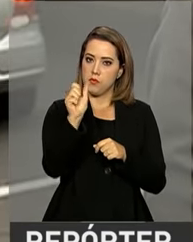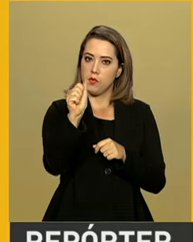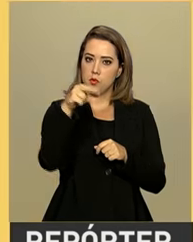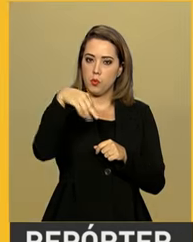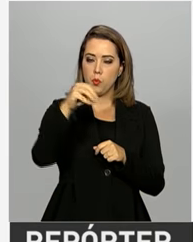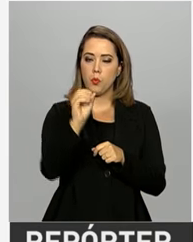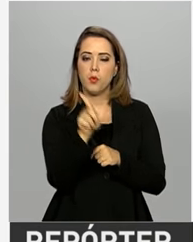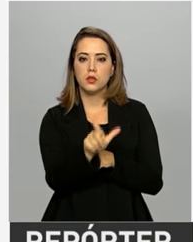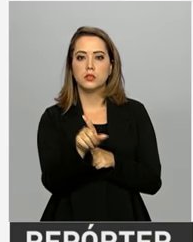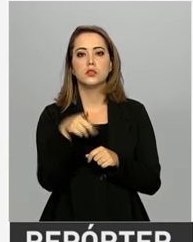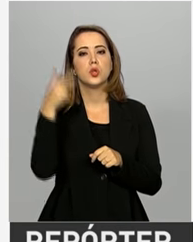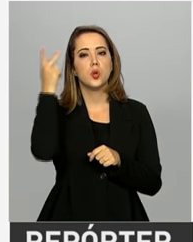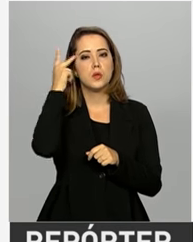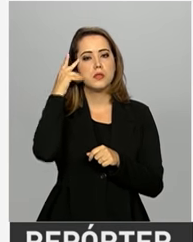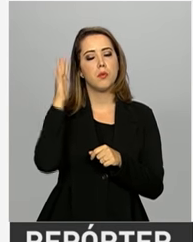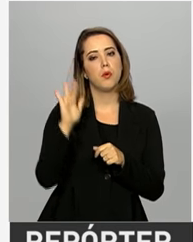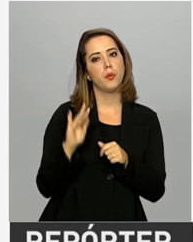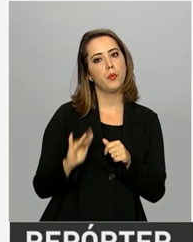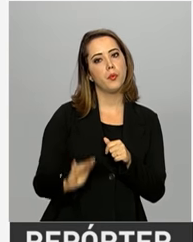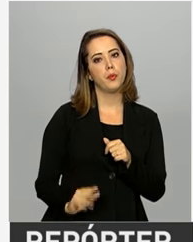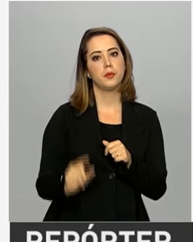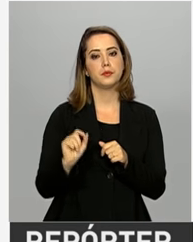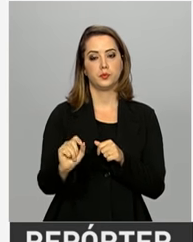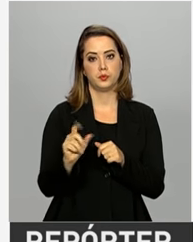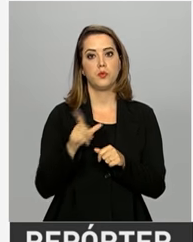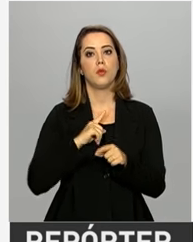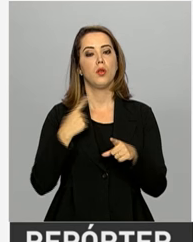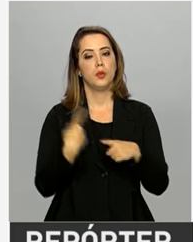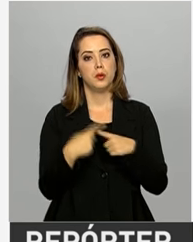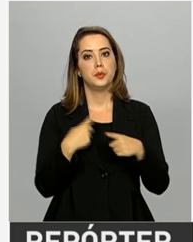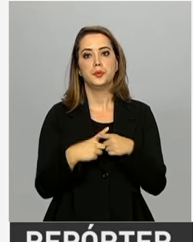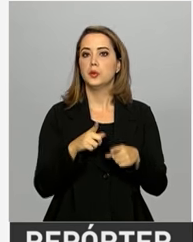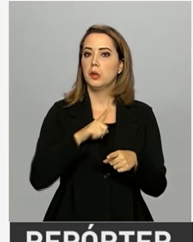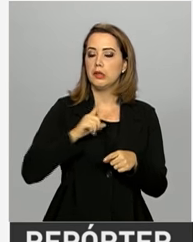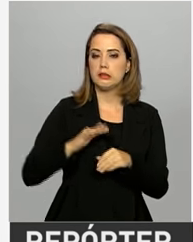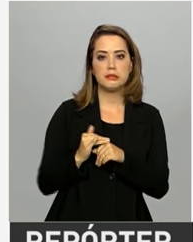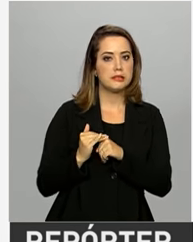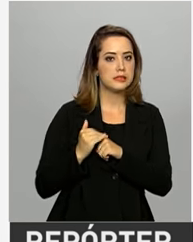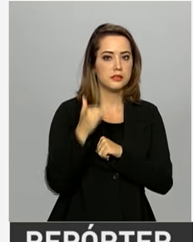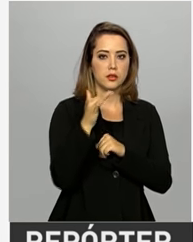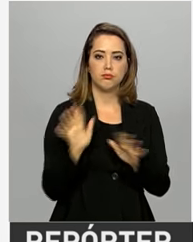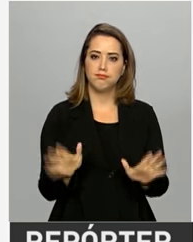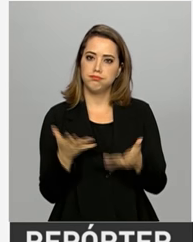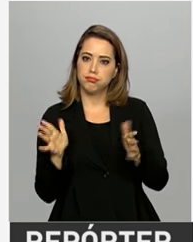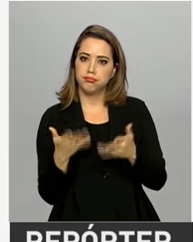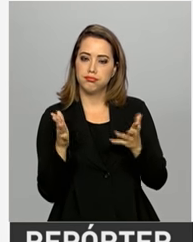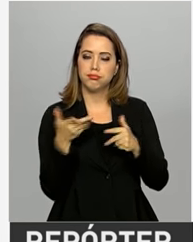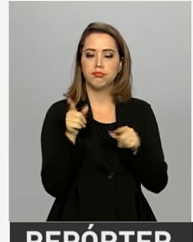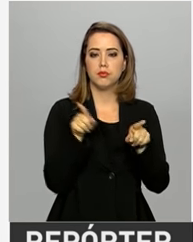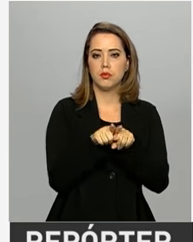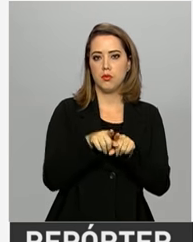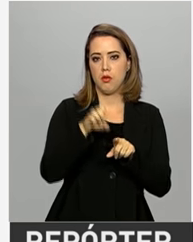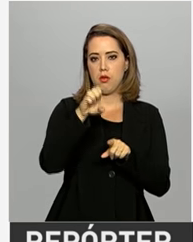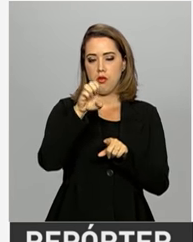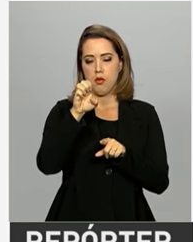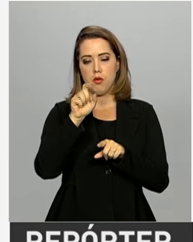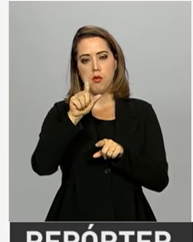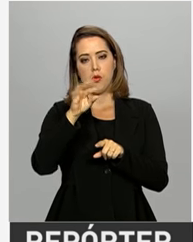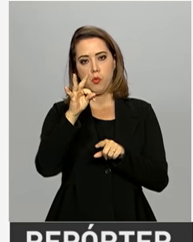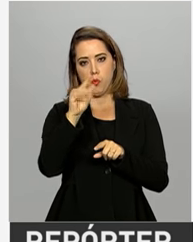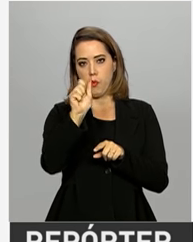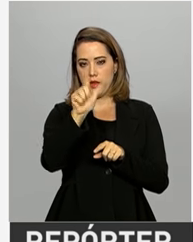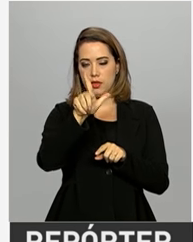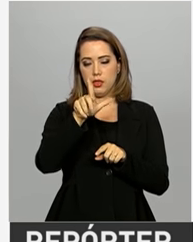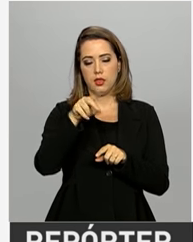biocombustível. Isso porque São Paulo é o estado com maior capacidade produtiva de etanol, combustível que vem da